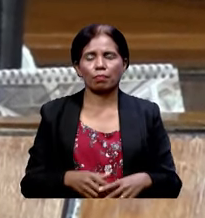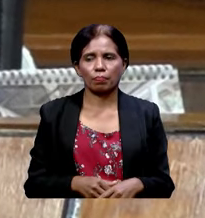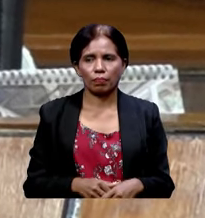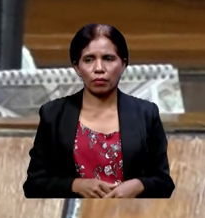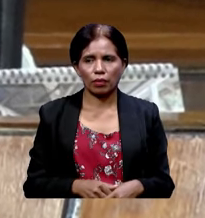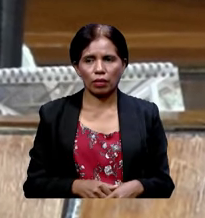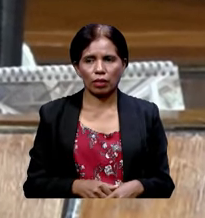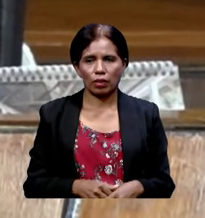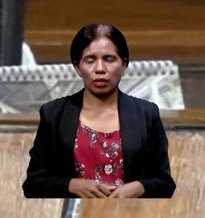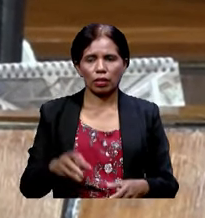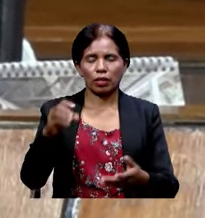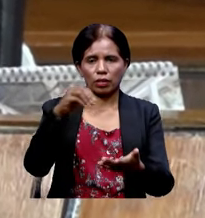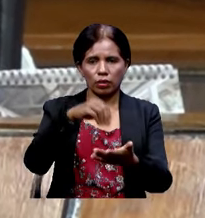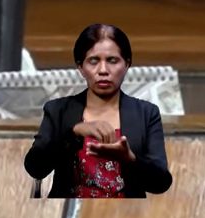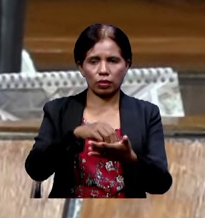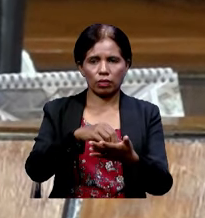mas preserva